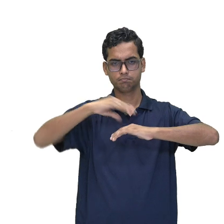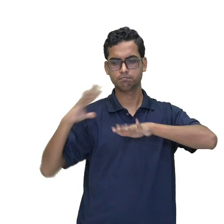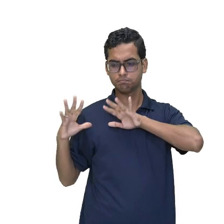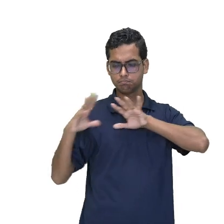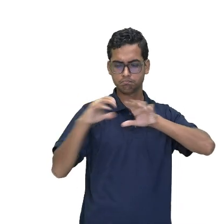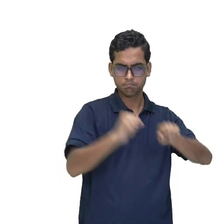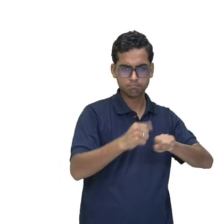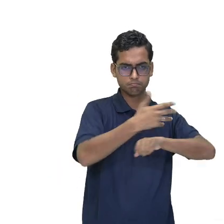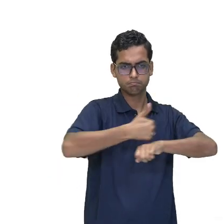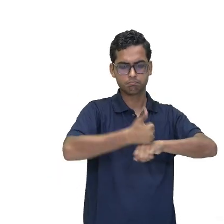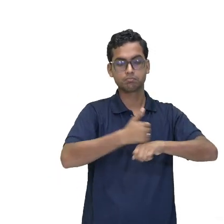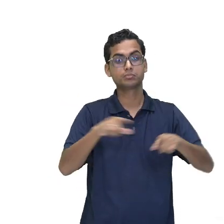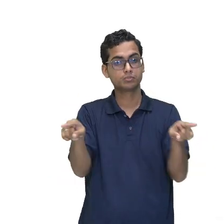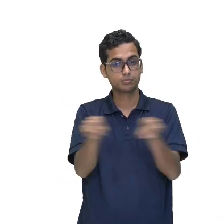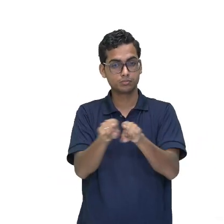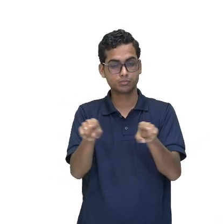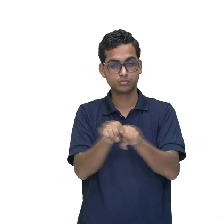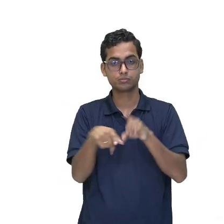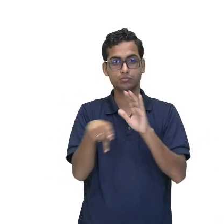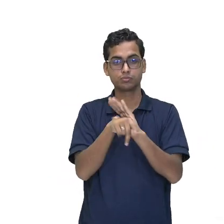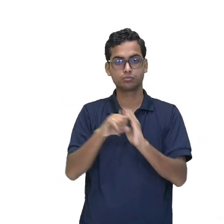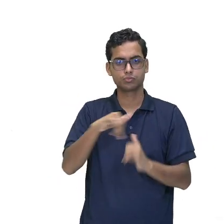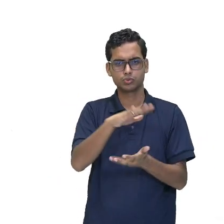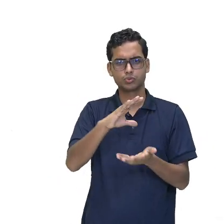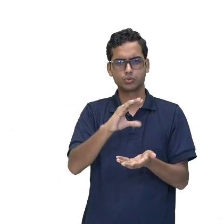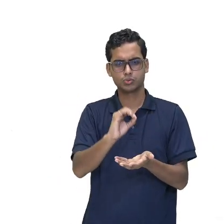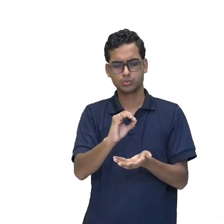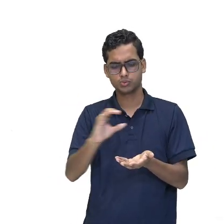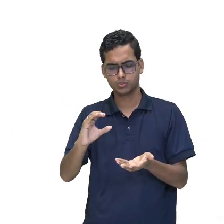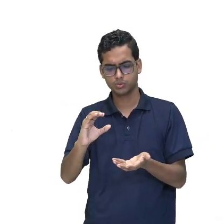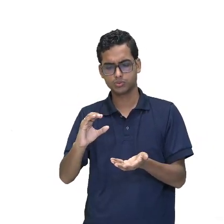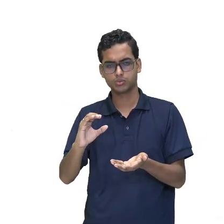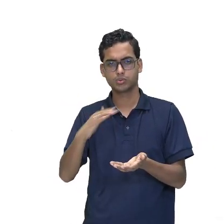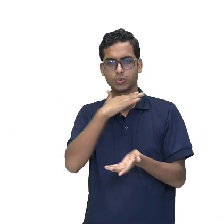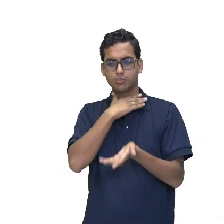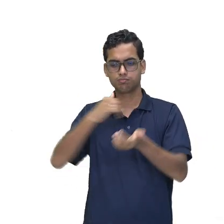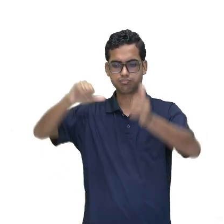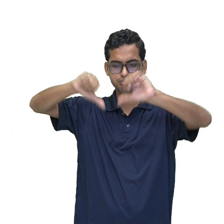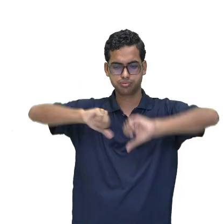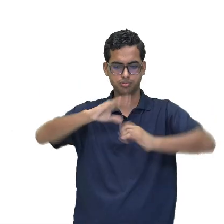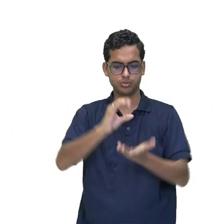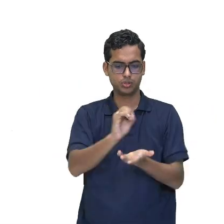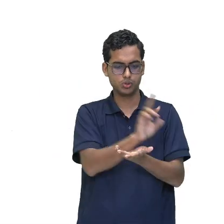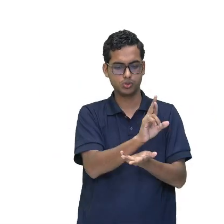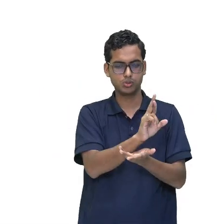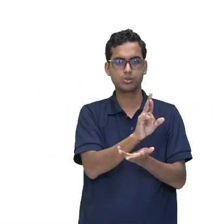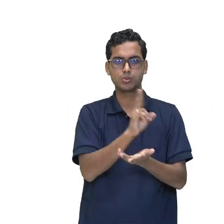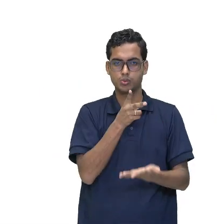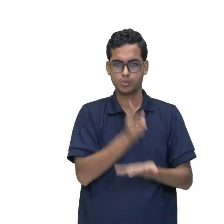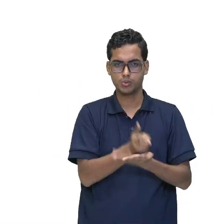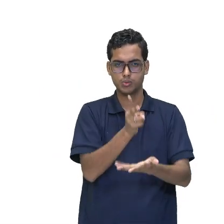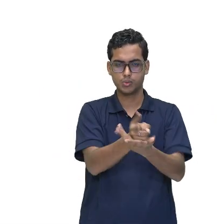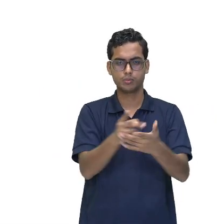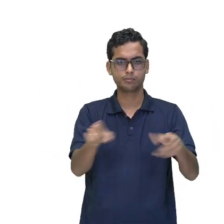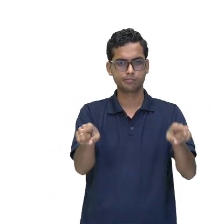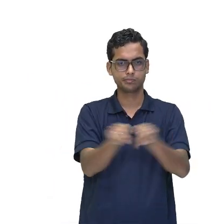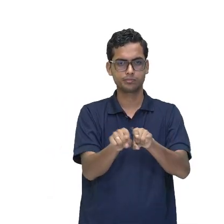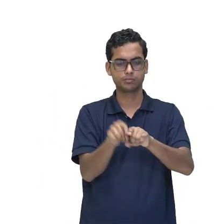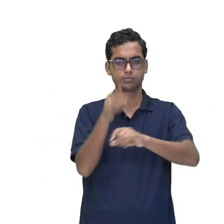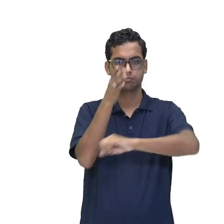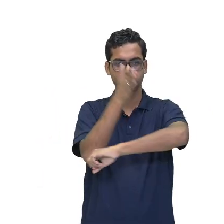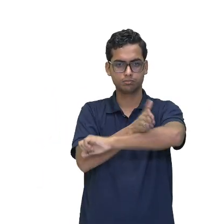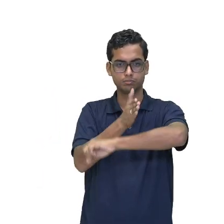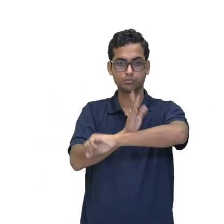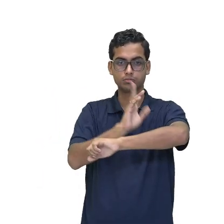ainda continuando, ok? Então nós vamos ter esses eventos aí, continuando com o nosso próximo marco histórico. Nós vamos ter então a tomada